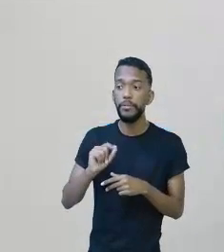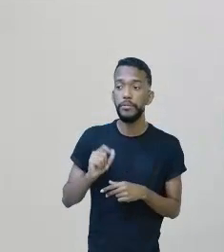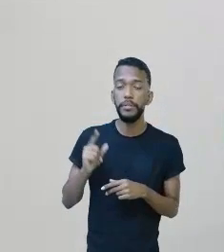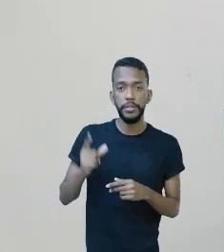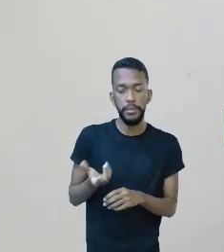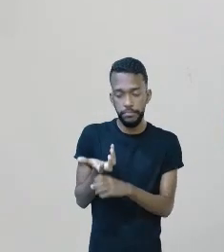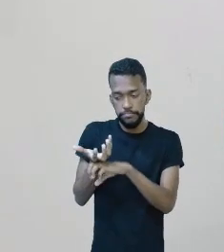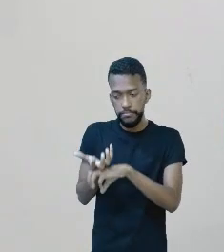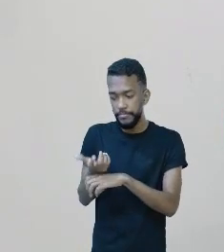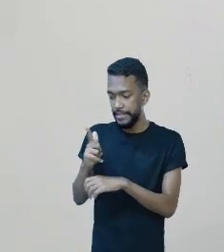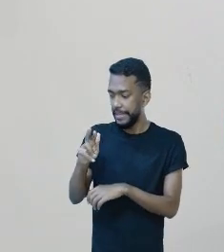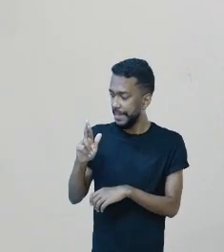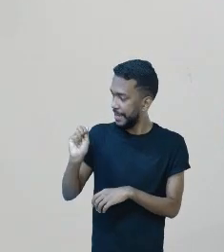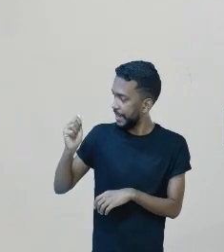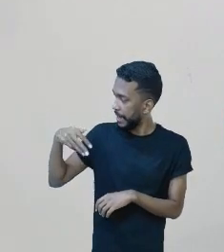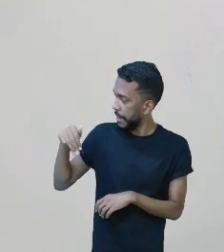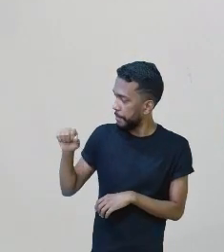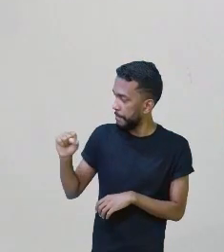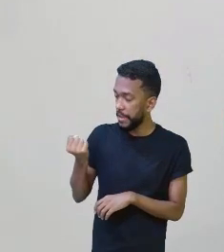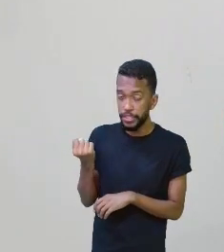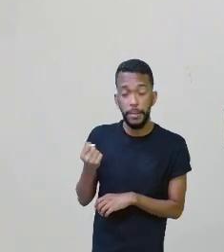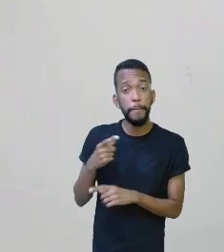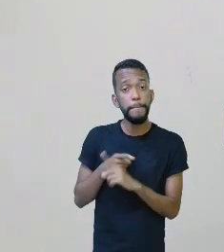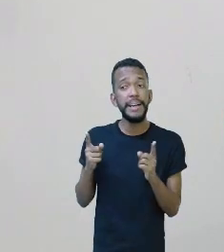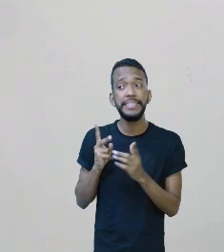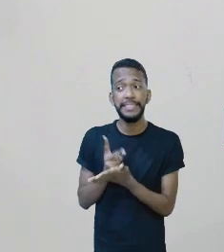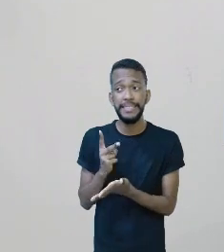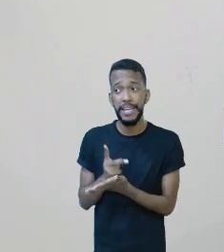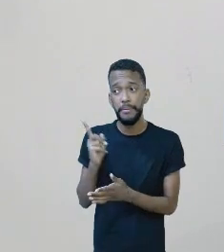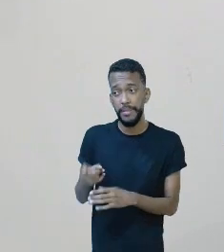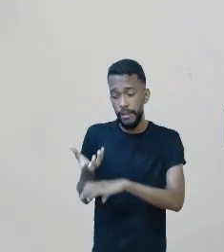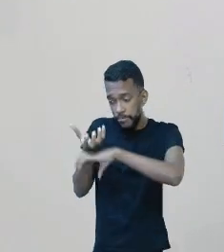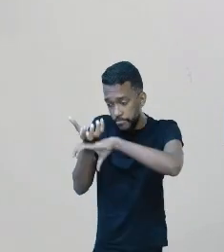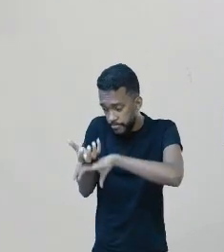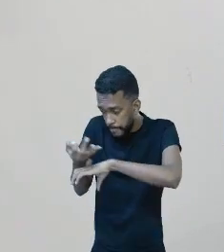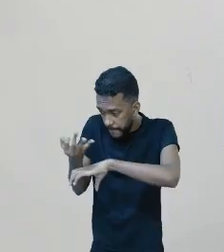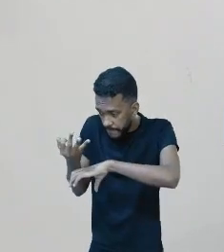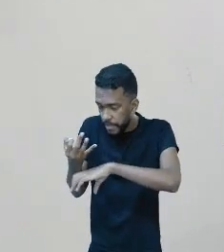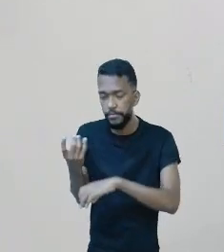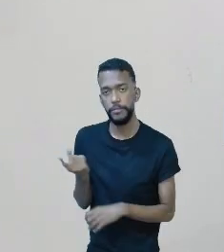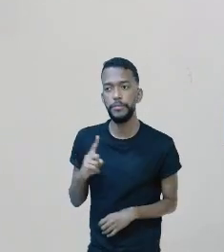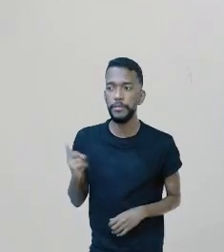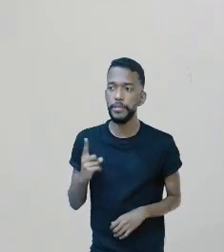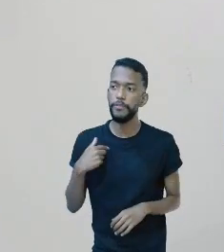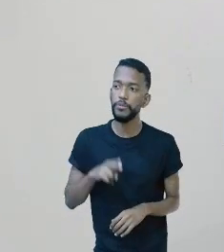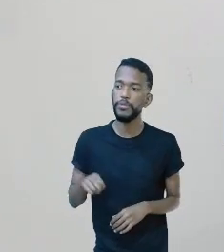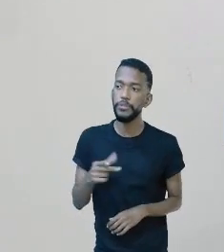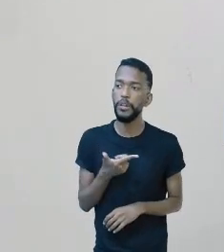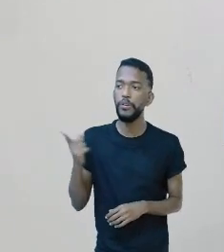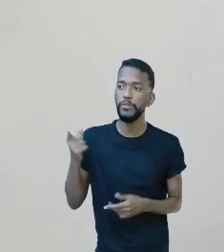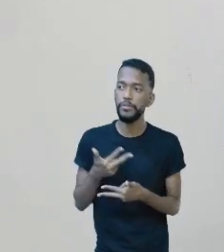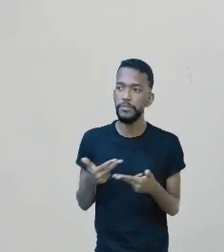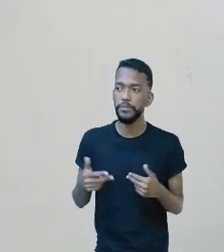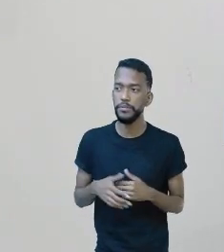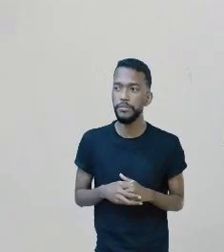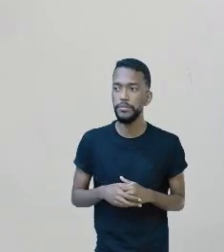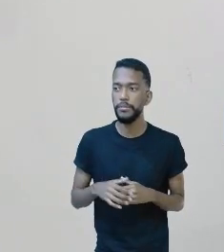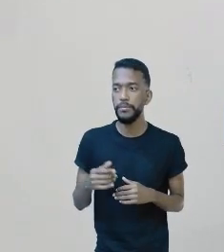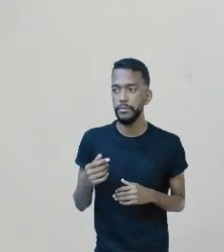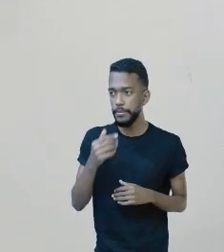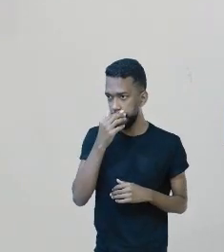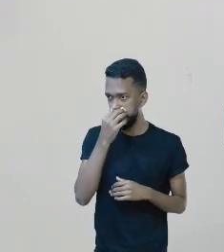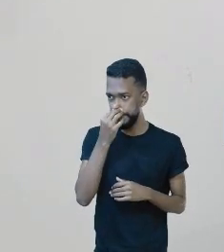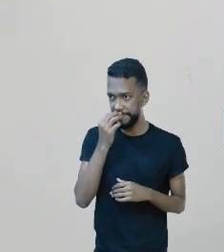em gramas. Só que nem sempre eu vou ter essa balança, então eu vou utilizar outro instrumento. Nesse